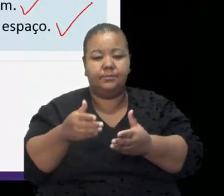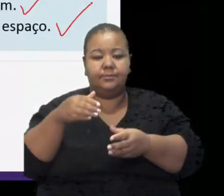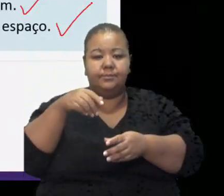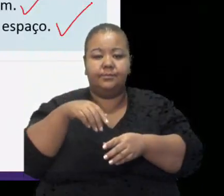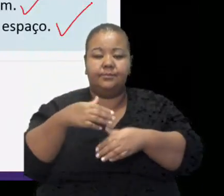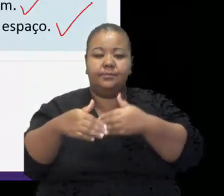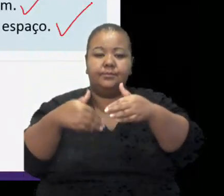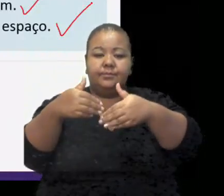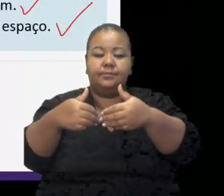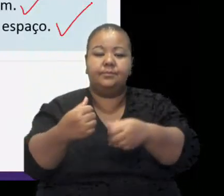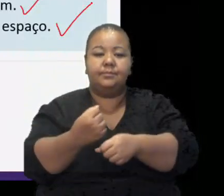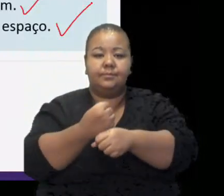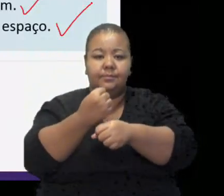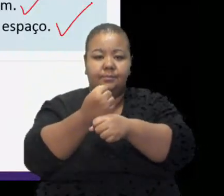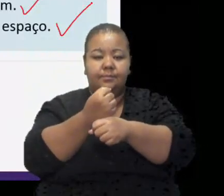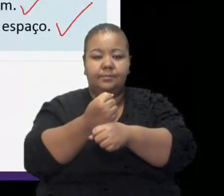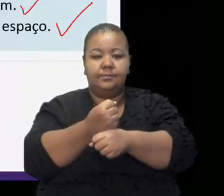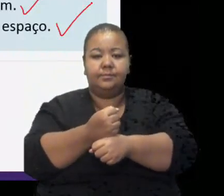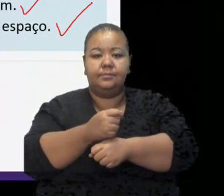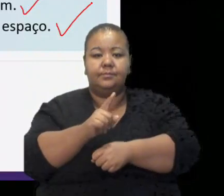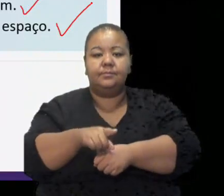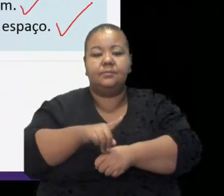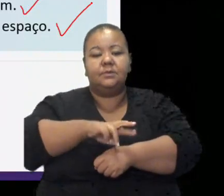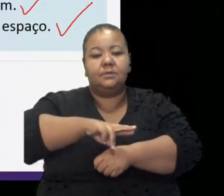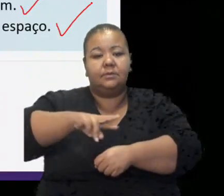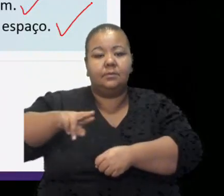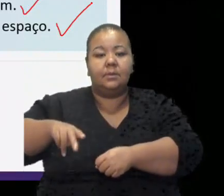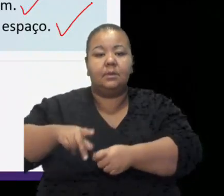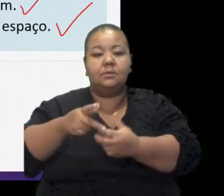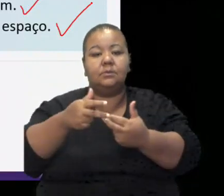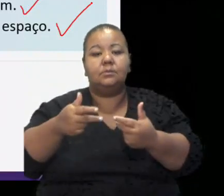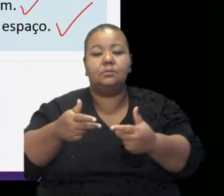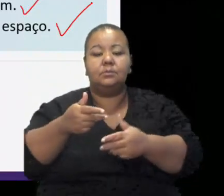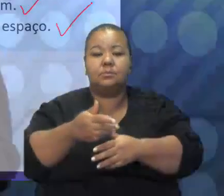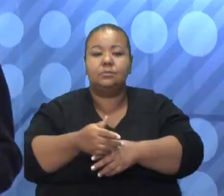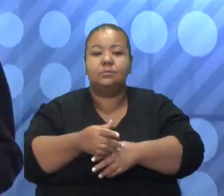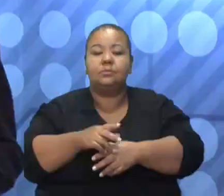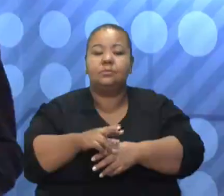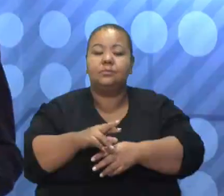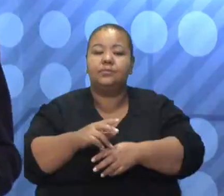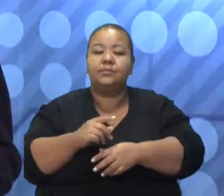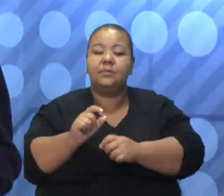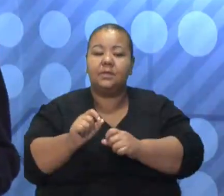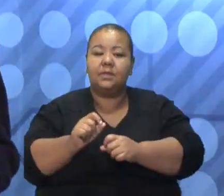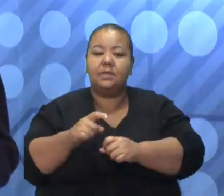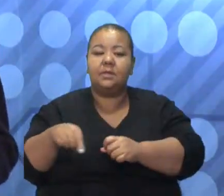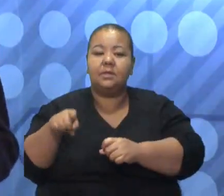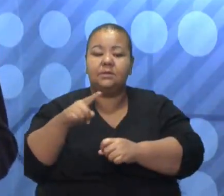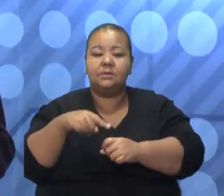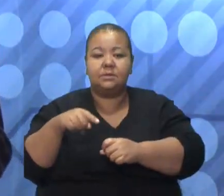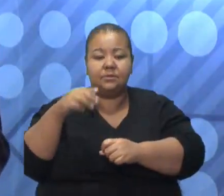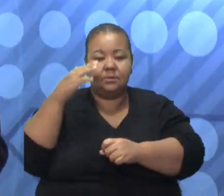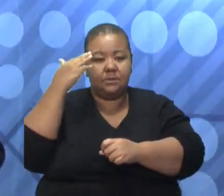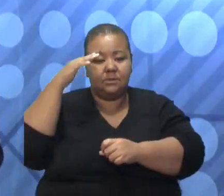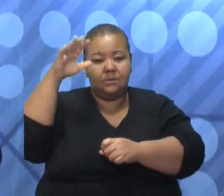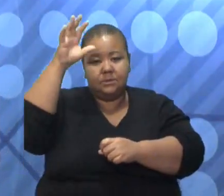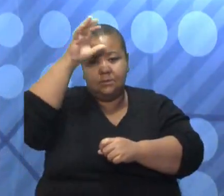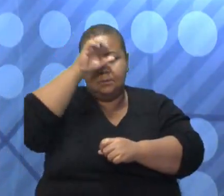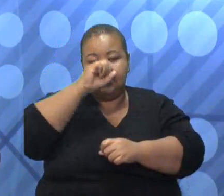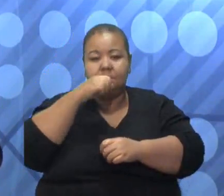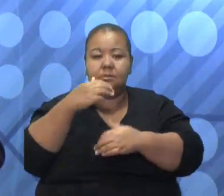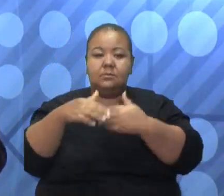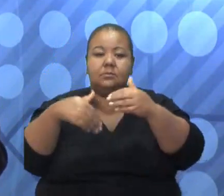do processo de fabricação. Então, são vários elementos diferentes e que a gente vai aprendendo aos poucos dentro